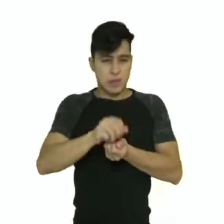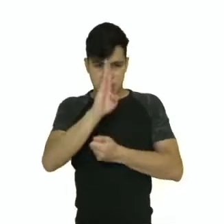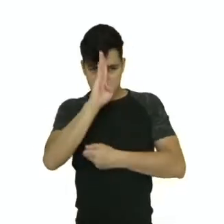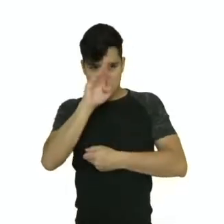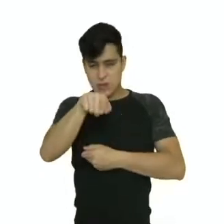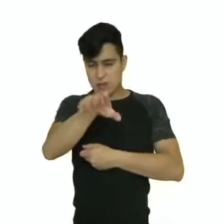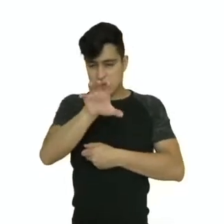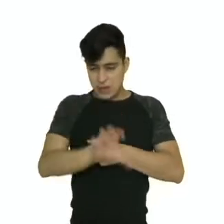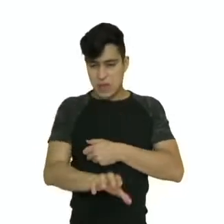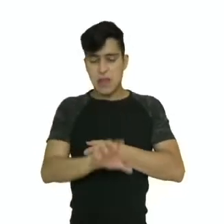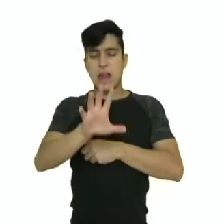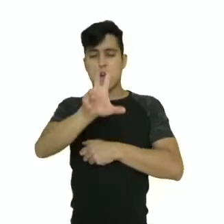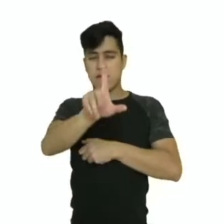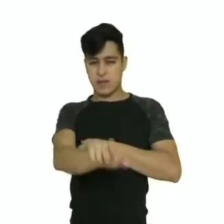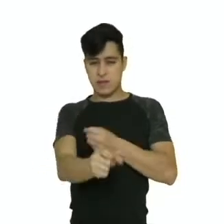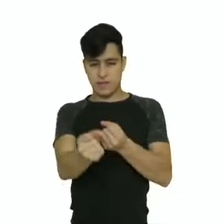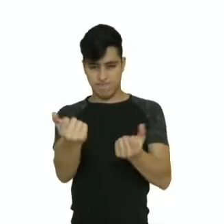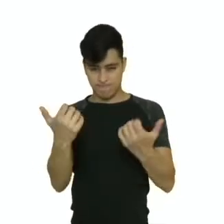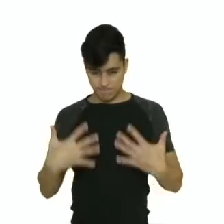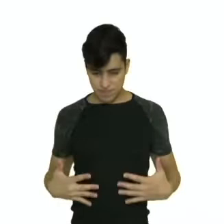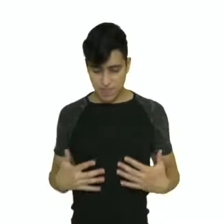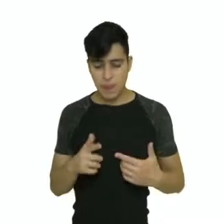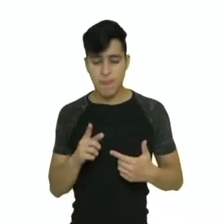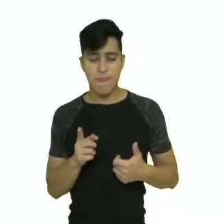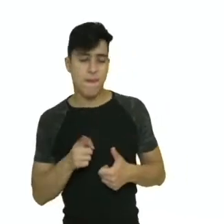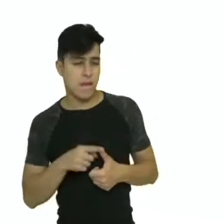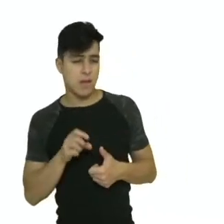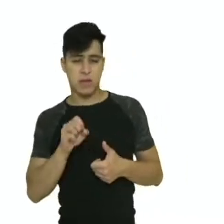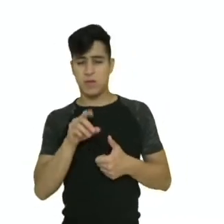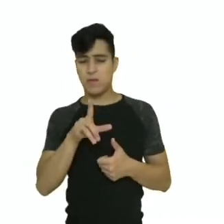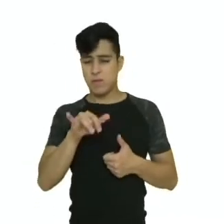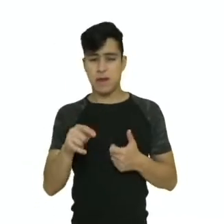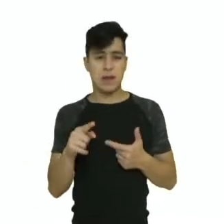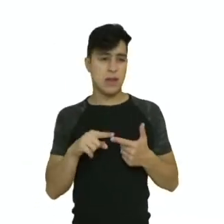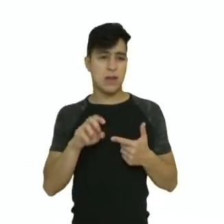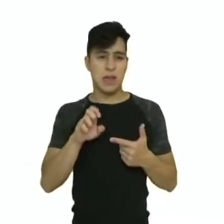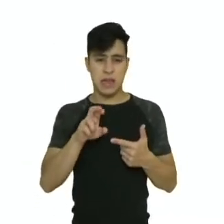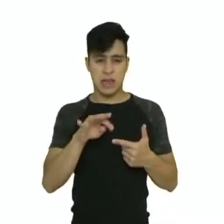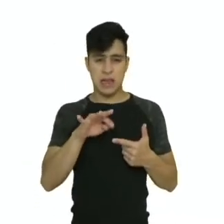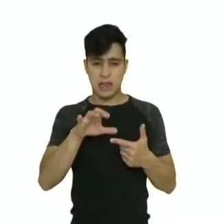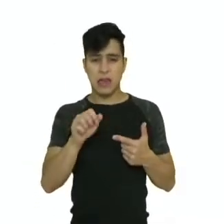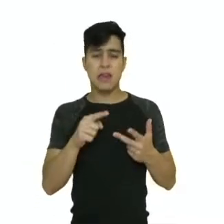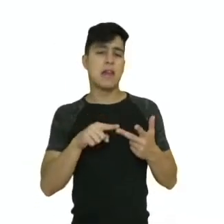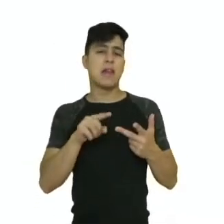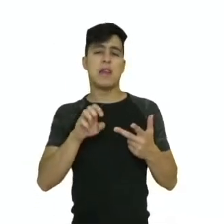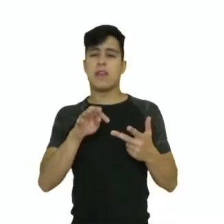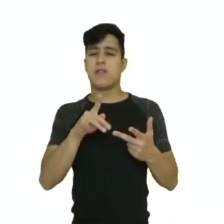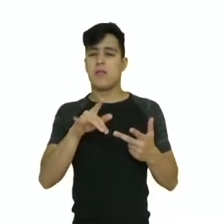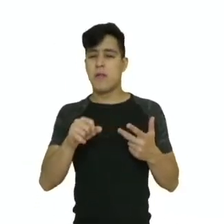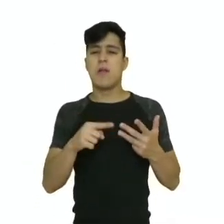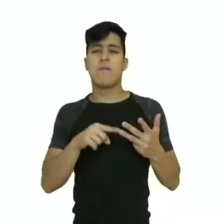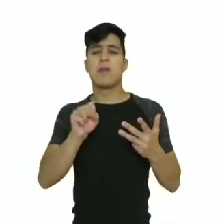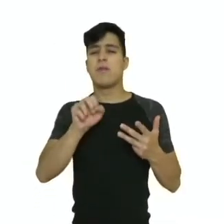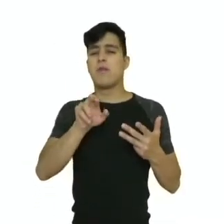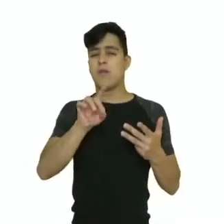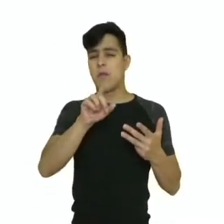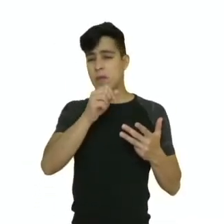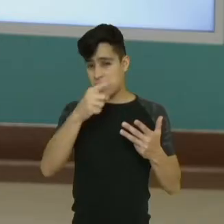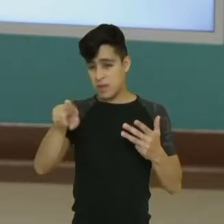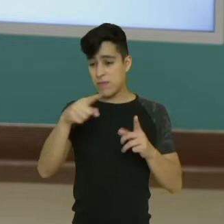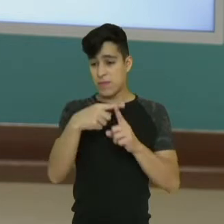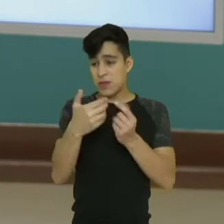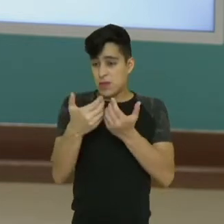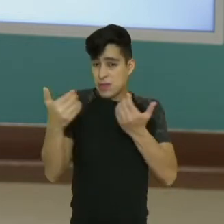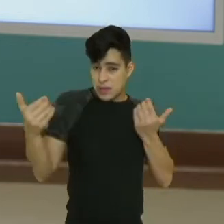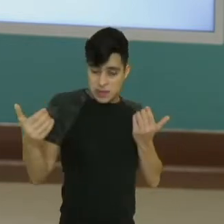Democrática do Congo, já citado, mas também na Somália, na Eritreia, na Etiópia, no Sudão, até porque virou dois